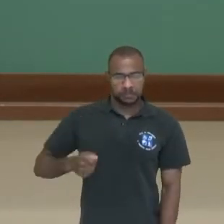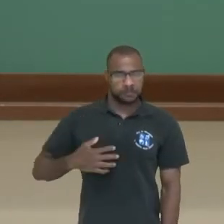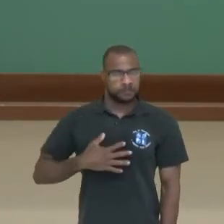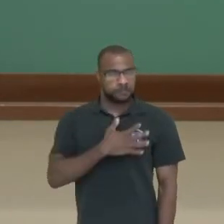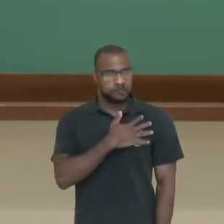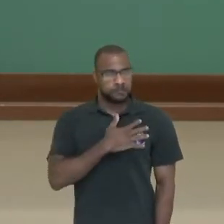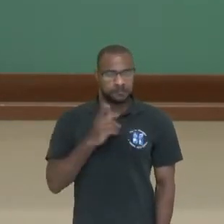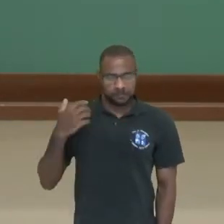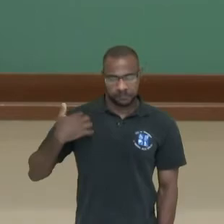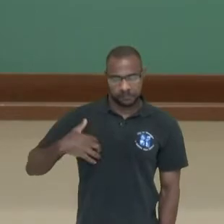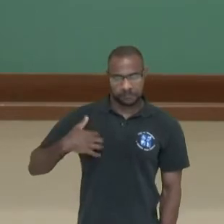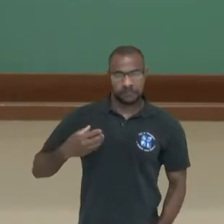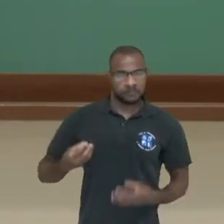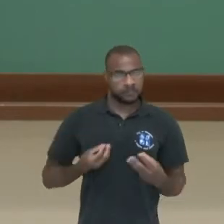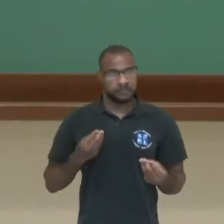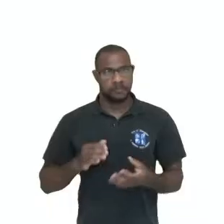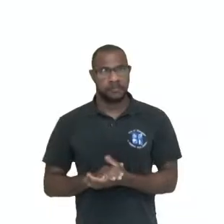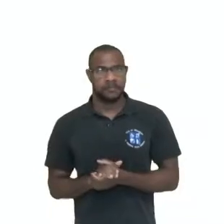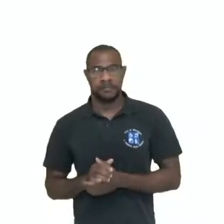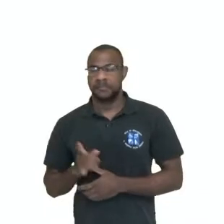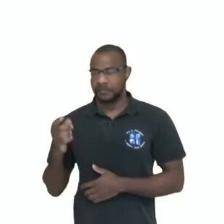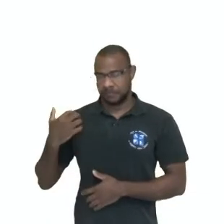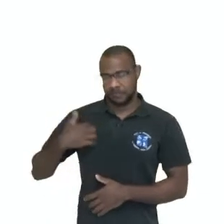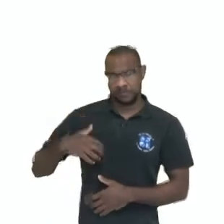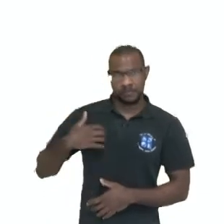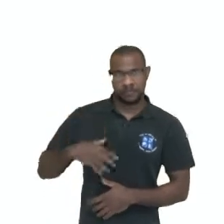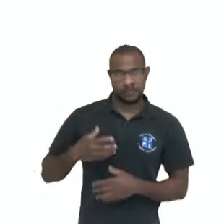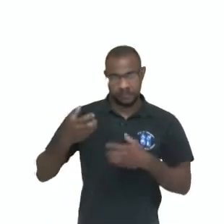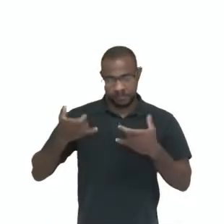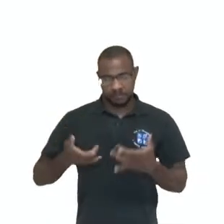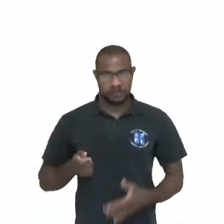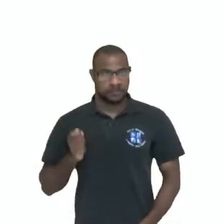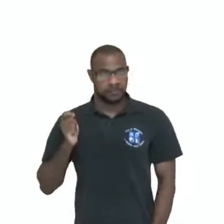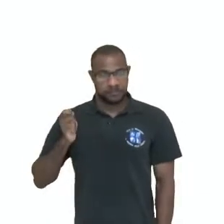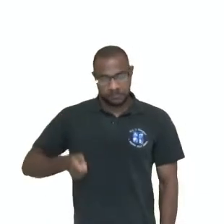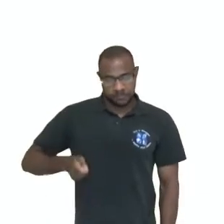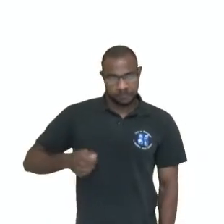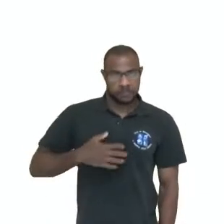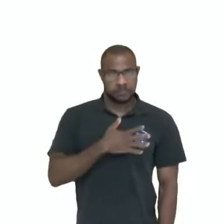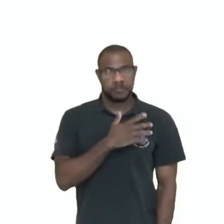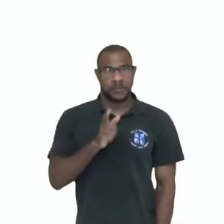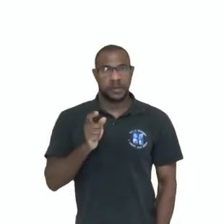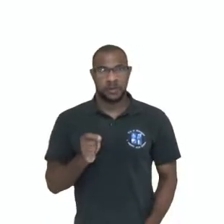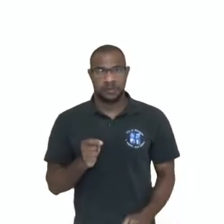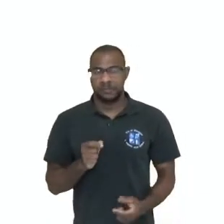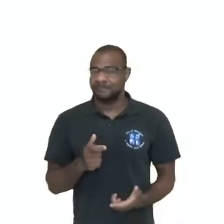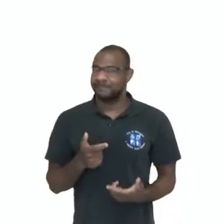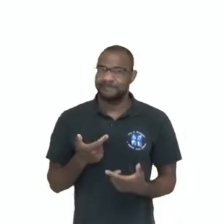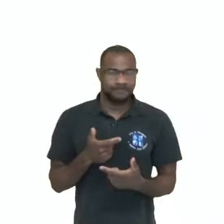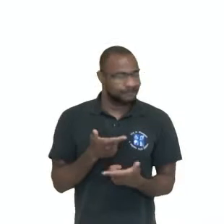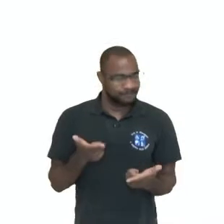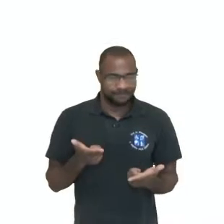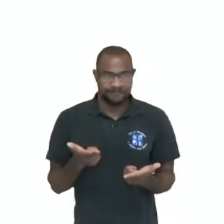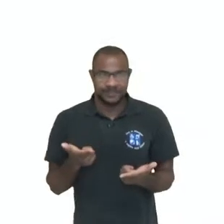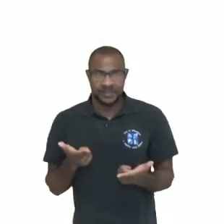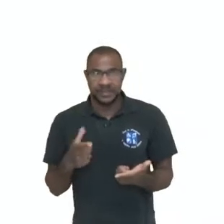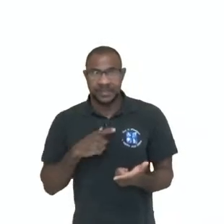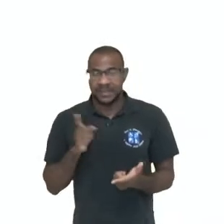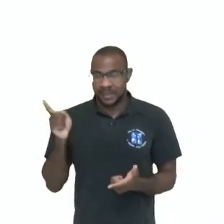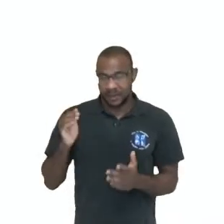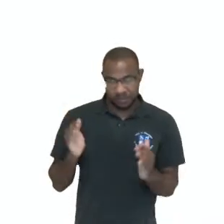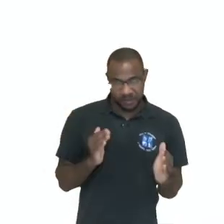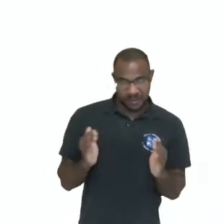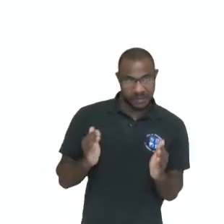argentino? Na Argentina, falar da ditadura dos militares que conduziram é um motivo de desonra. O regime militar argentino